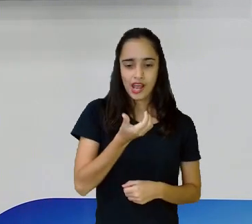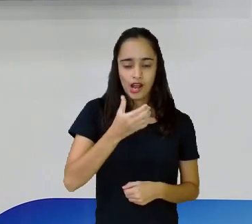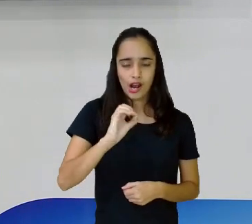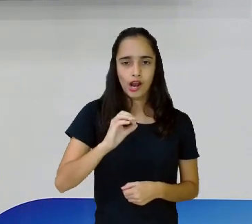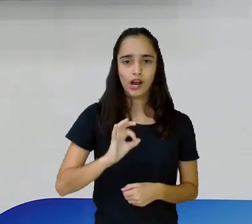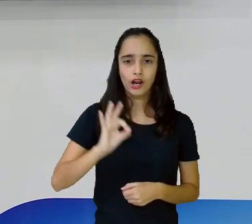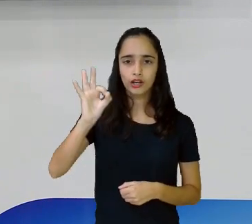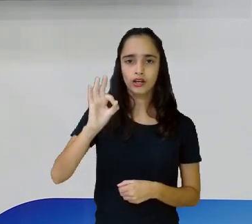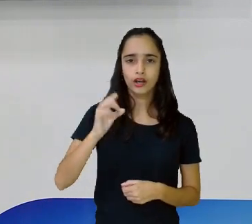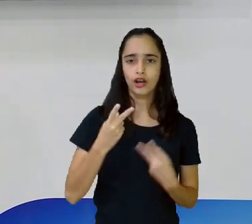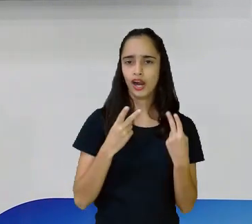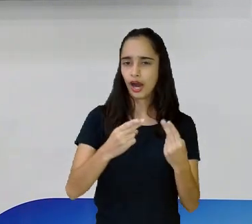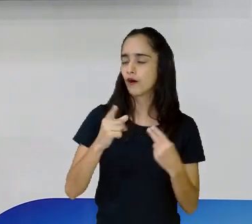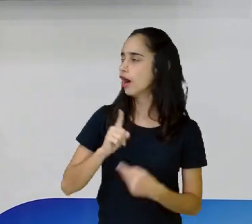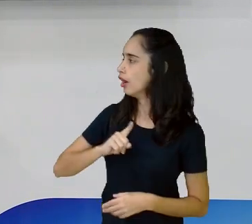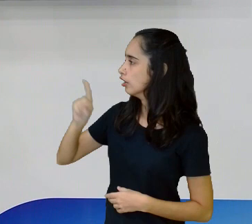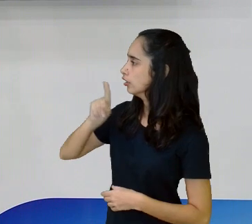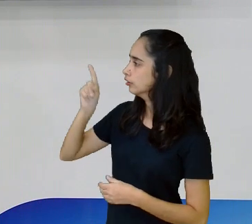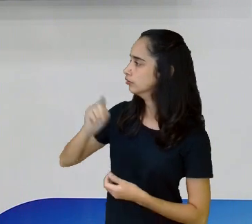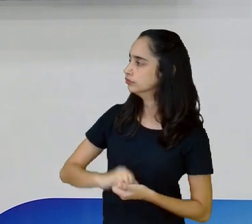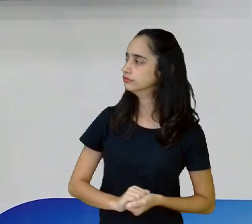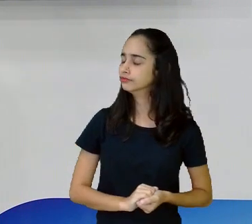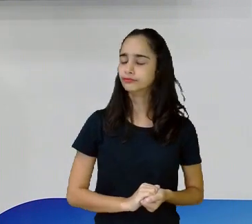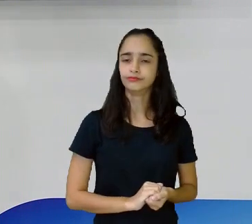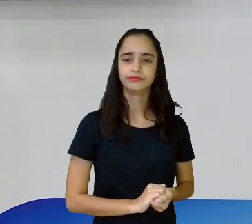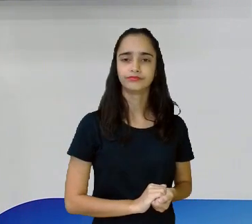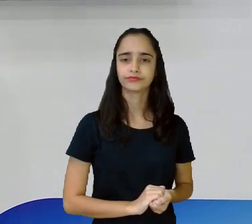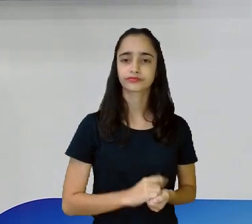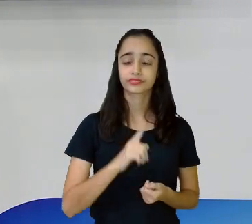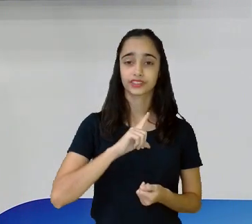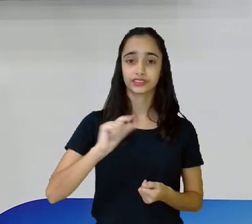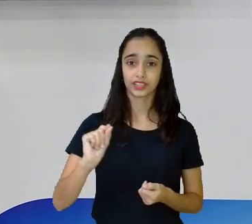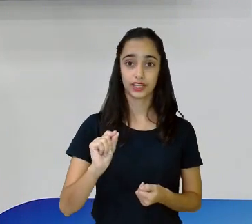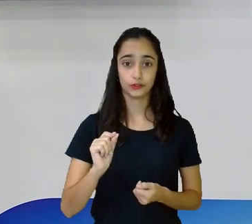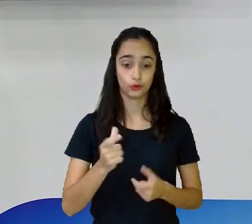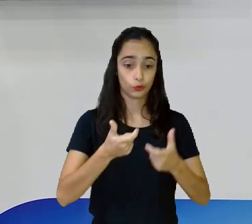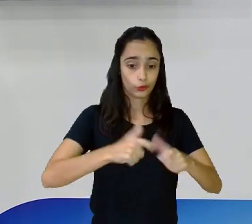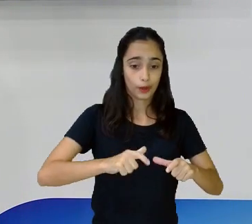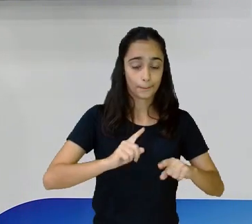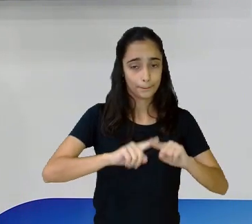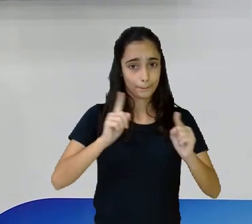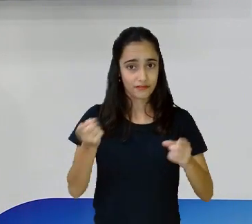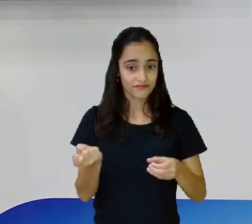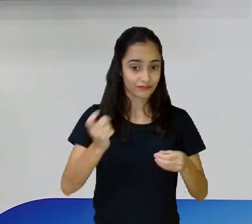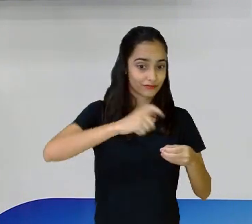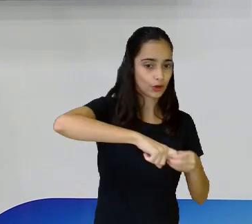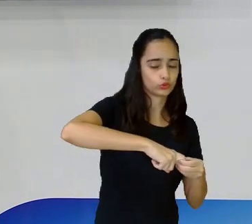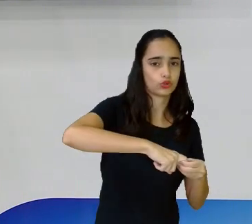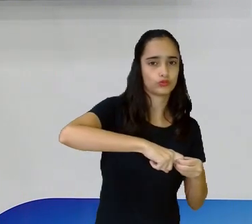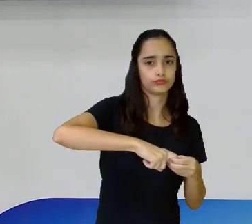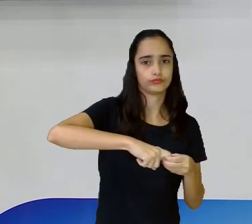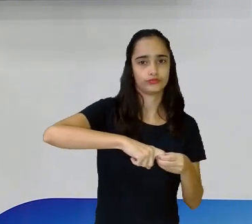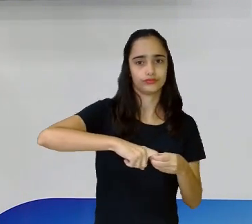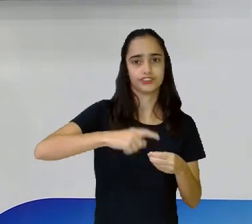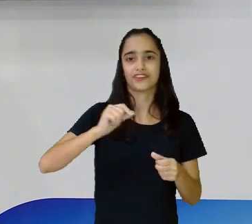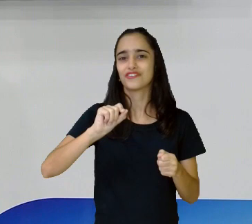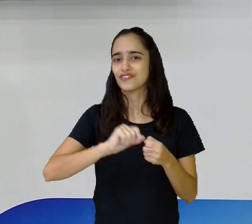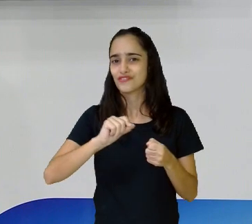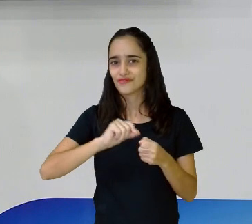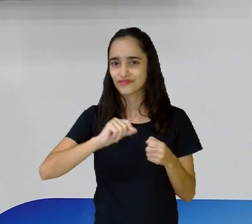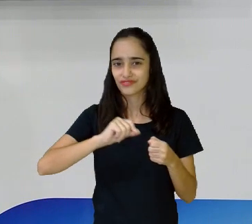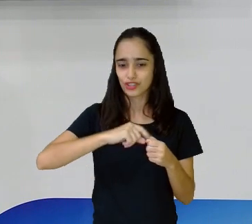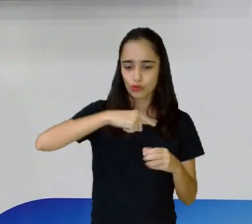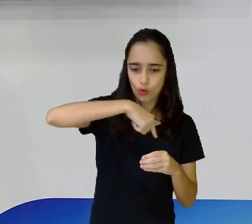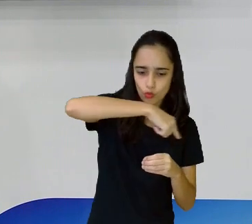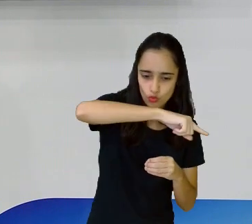isso daqui, ó. Eu saí de um lugar e voltei para ele. Eu dei uma volta